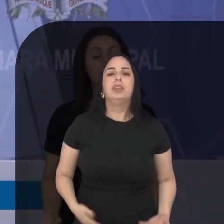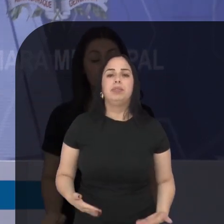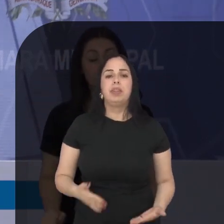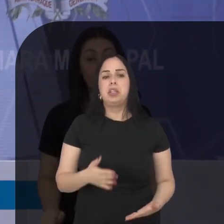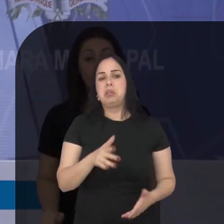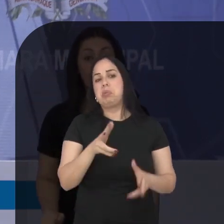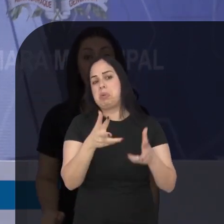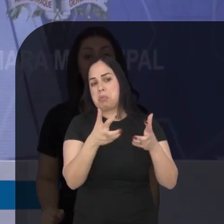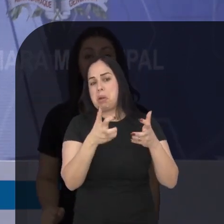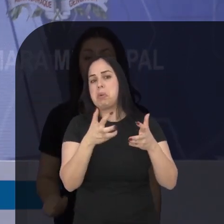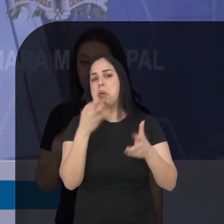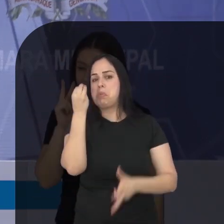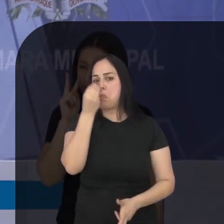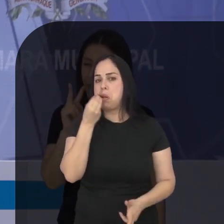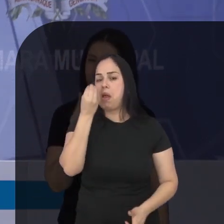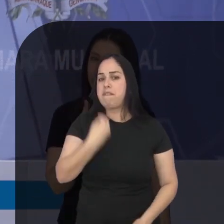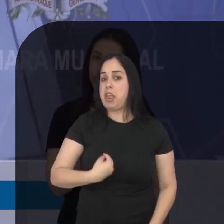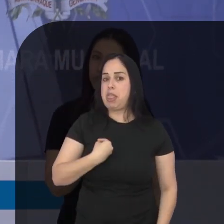através da sua vida.